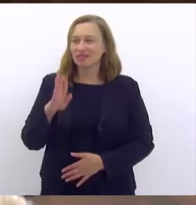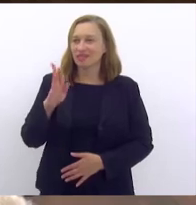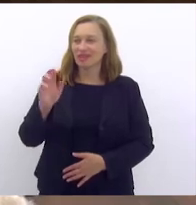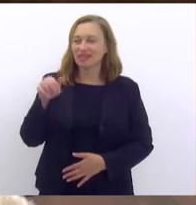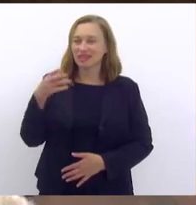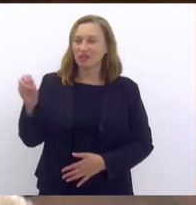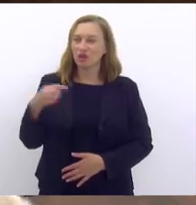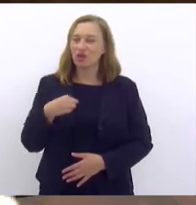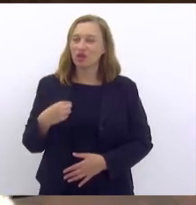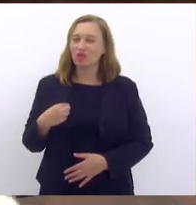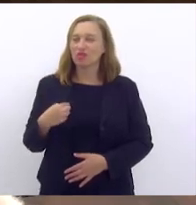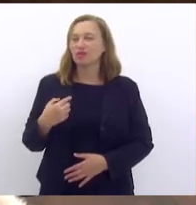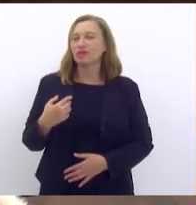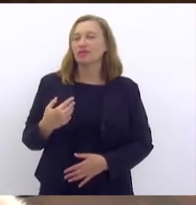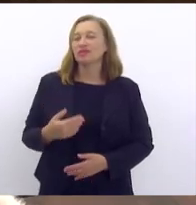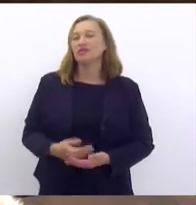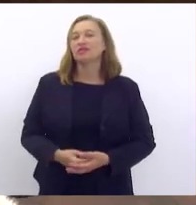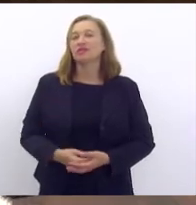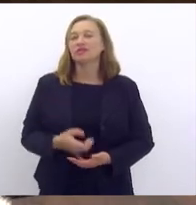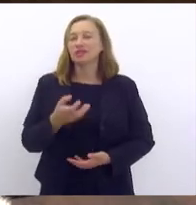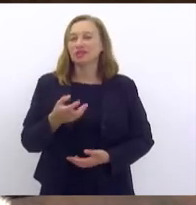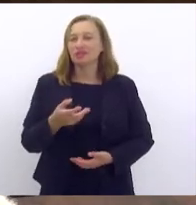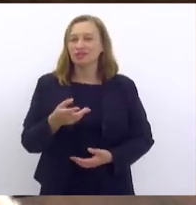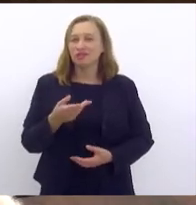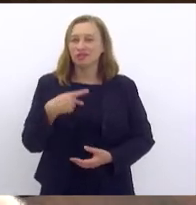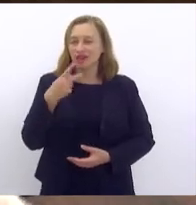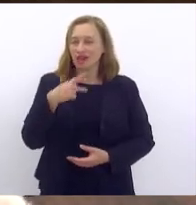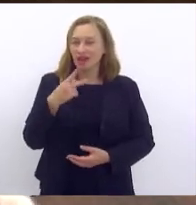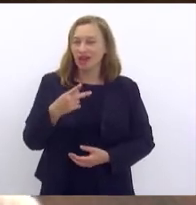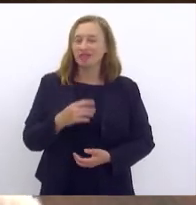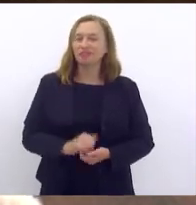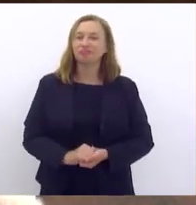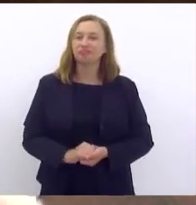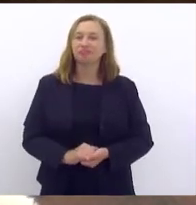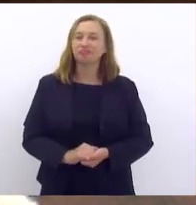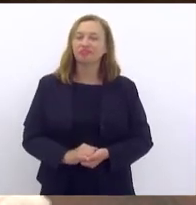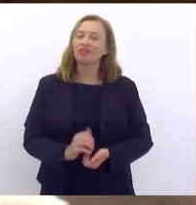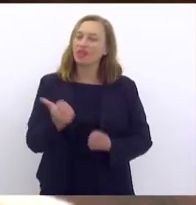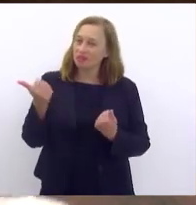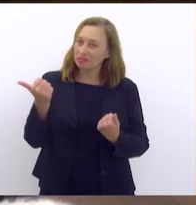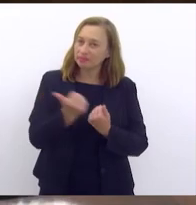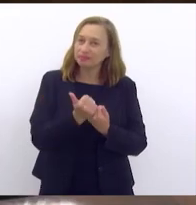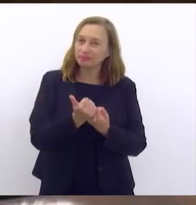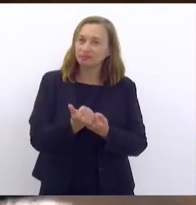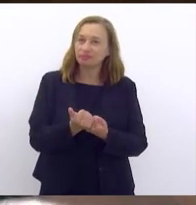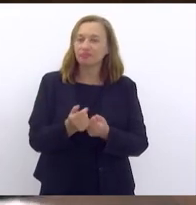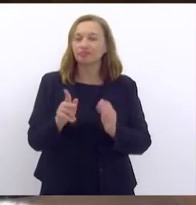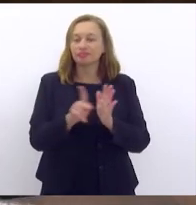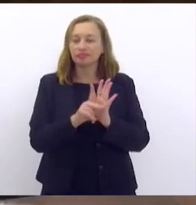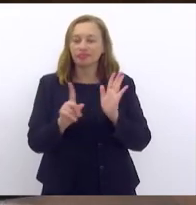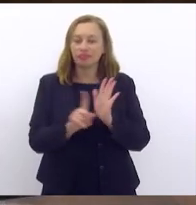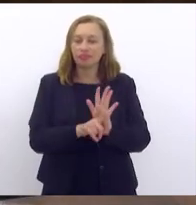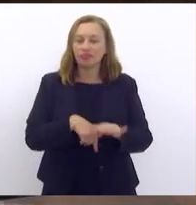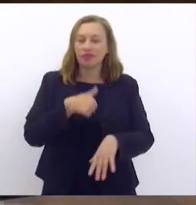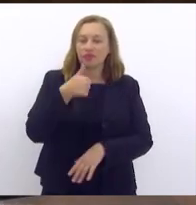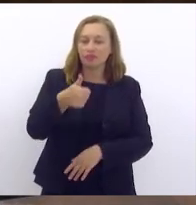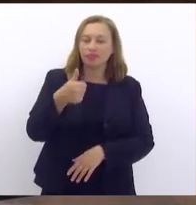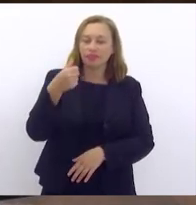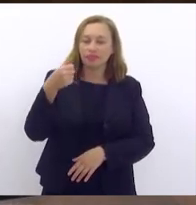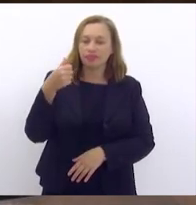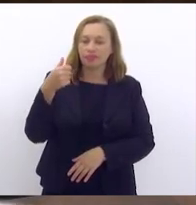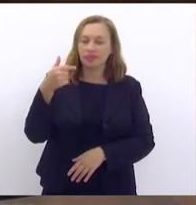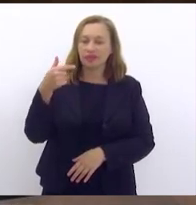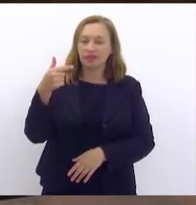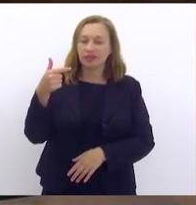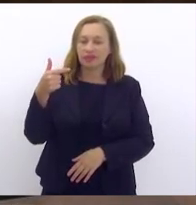eu me inscrevi aqui, na verdade, para declarar o meu apoio ao projeto de lei